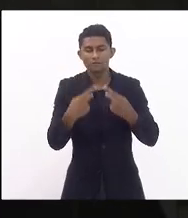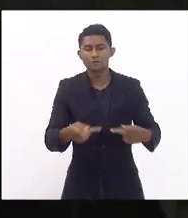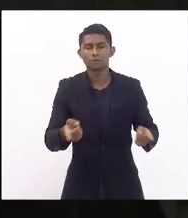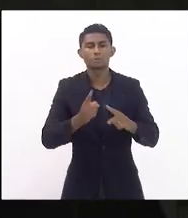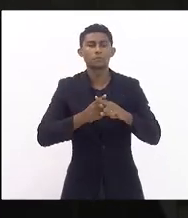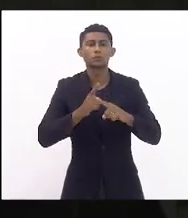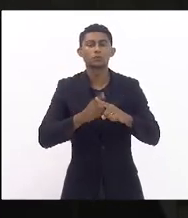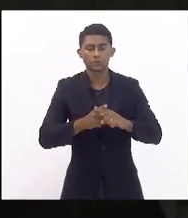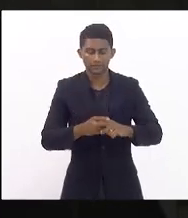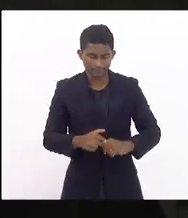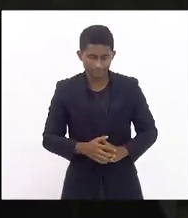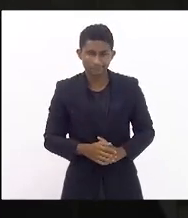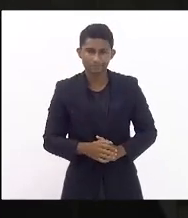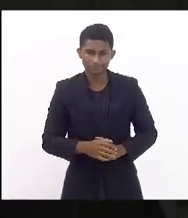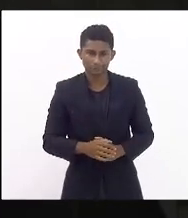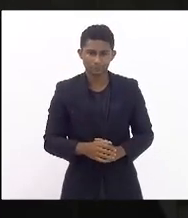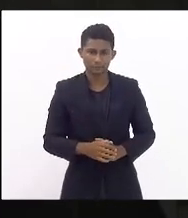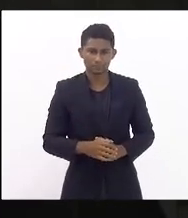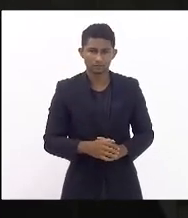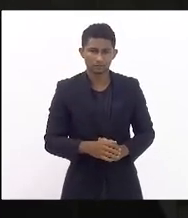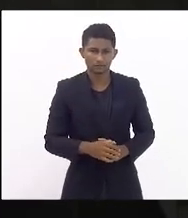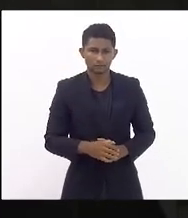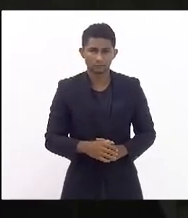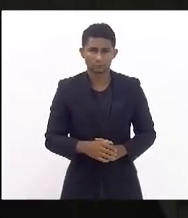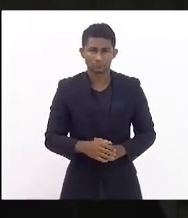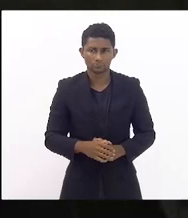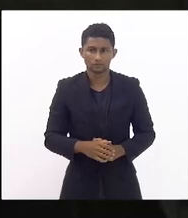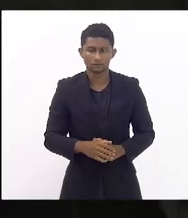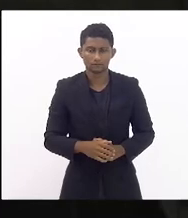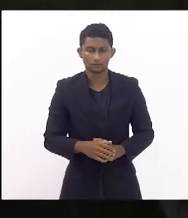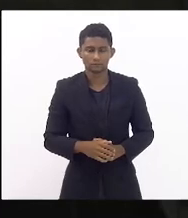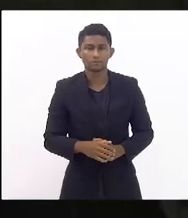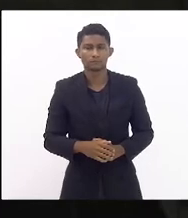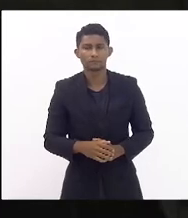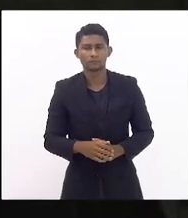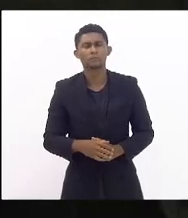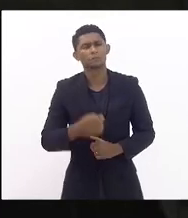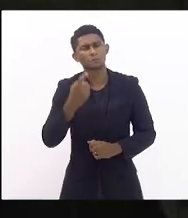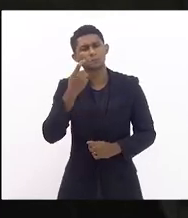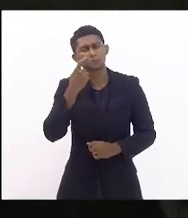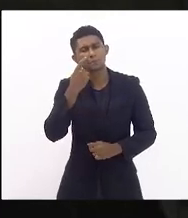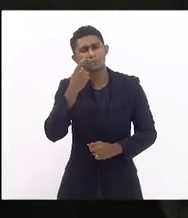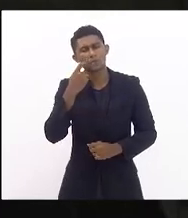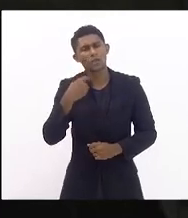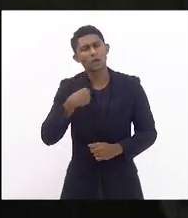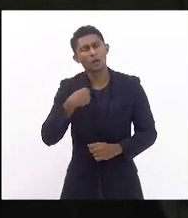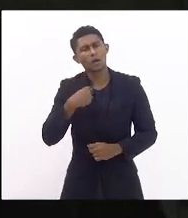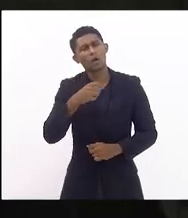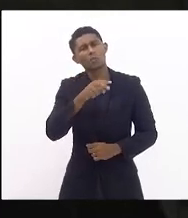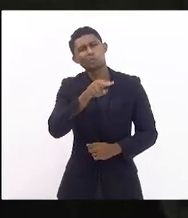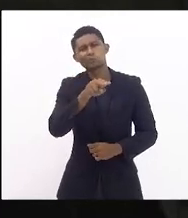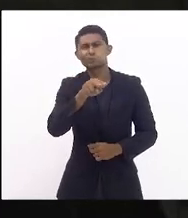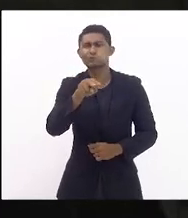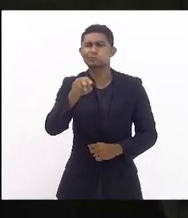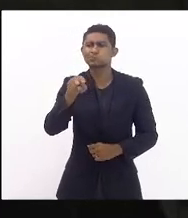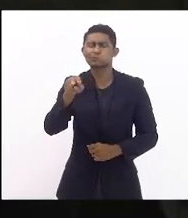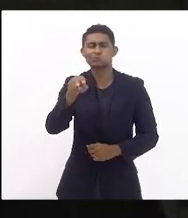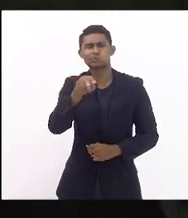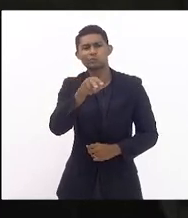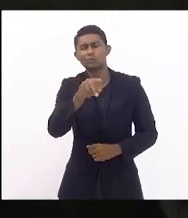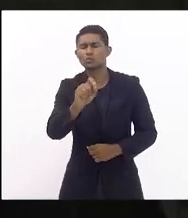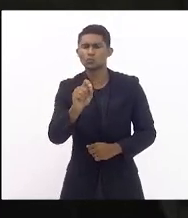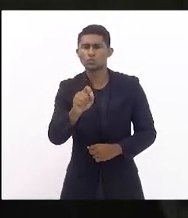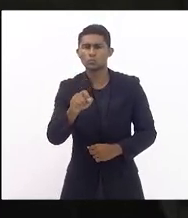isso? Que se verifica, por repercussão, três campos